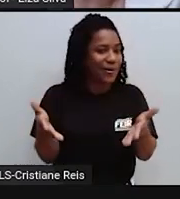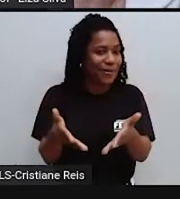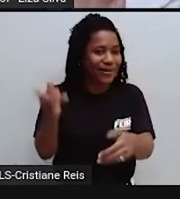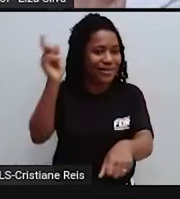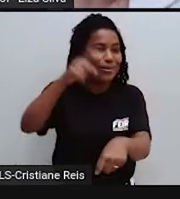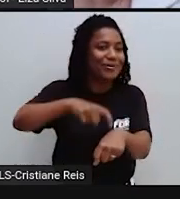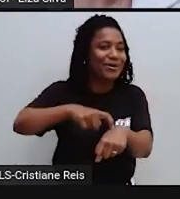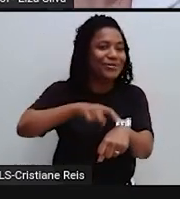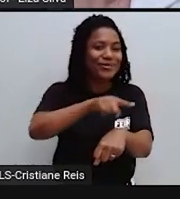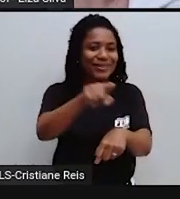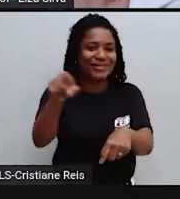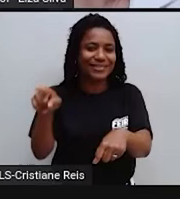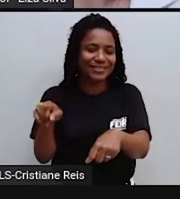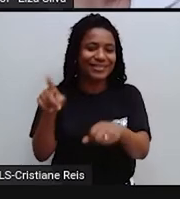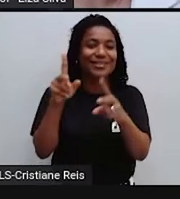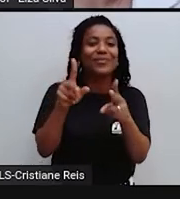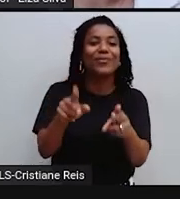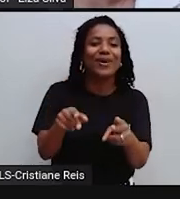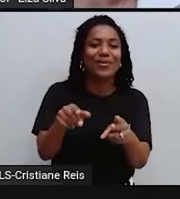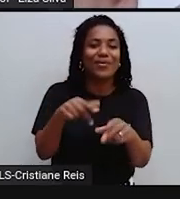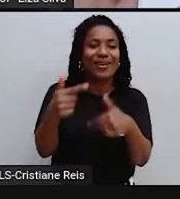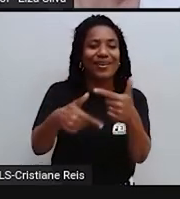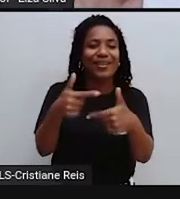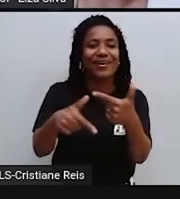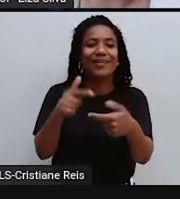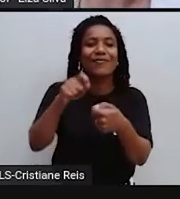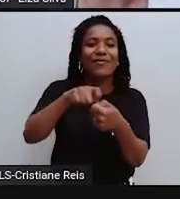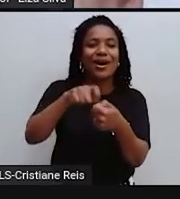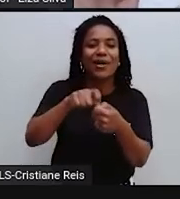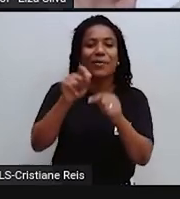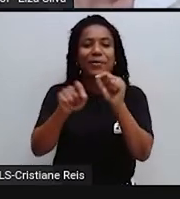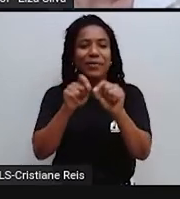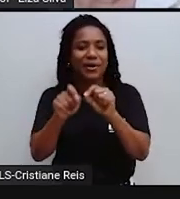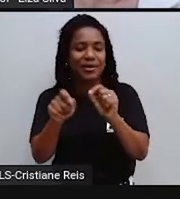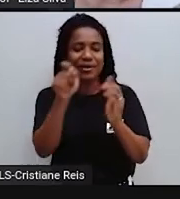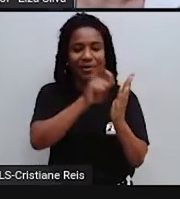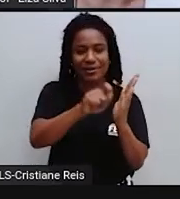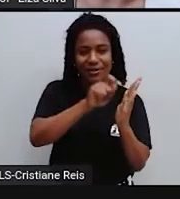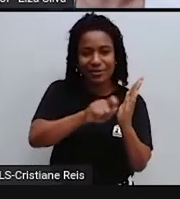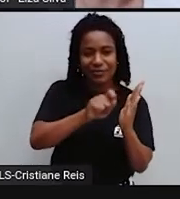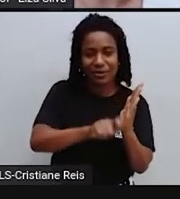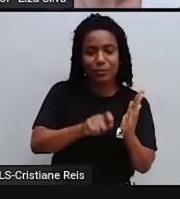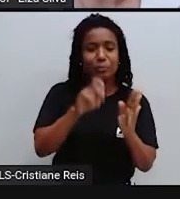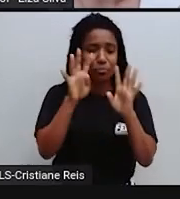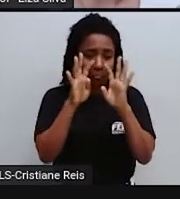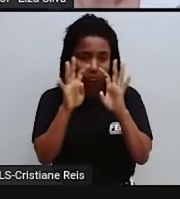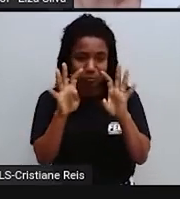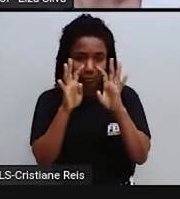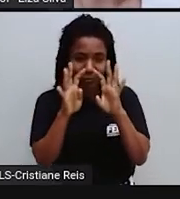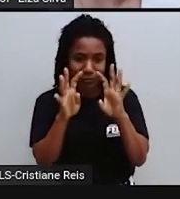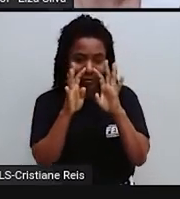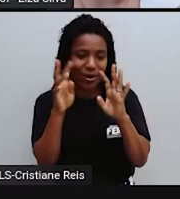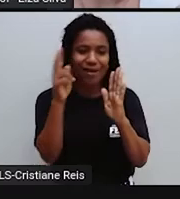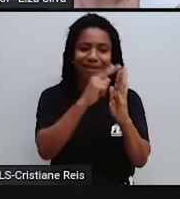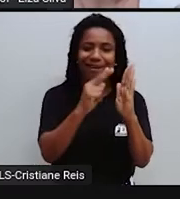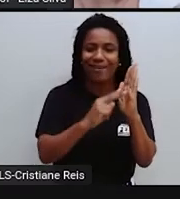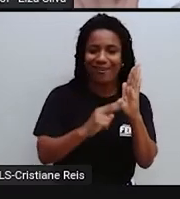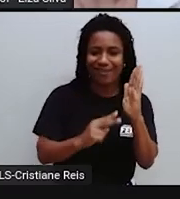neste momento de nossa aula. Escrevendo, assistindo,